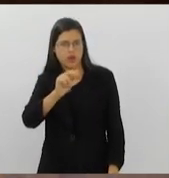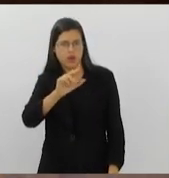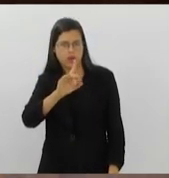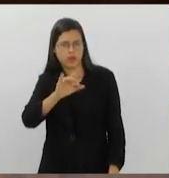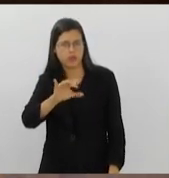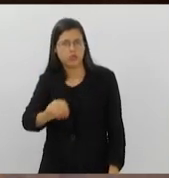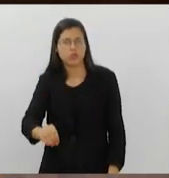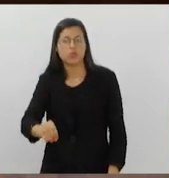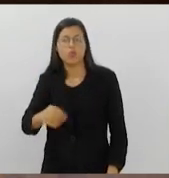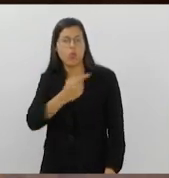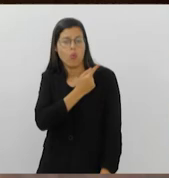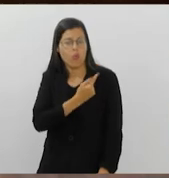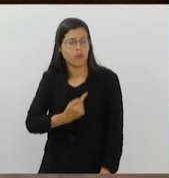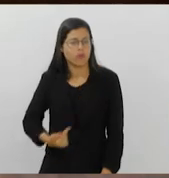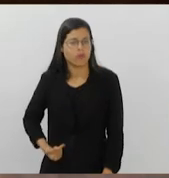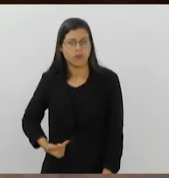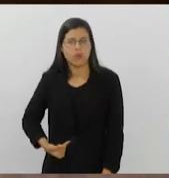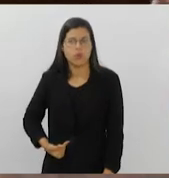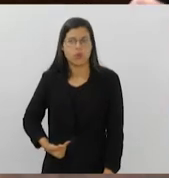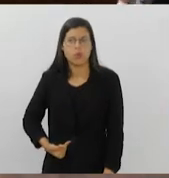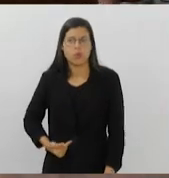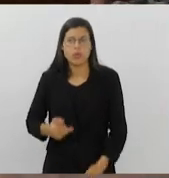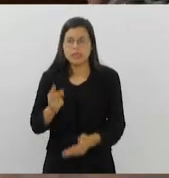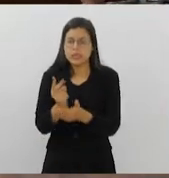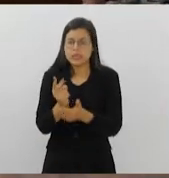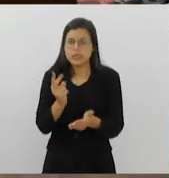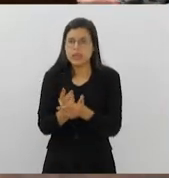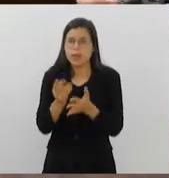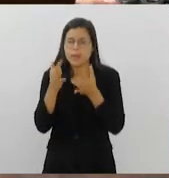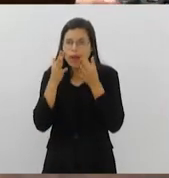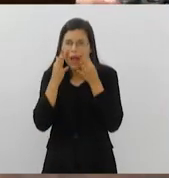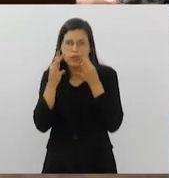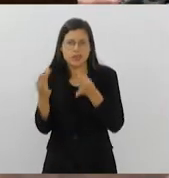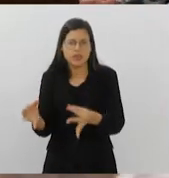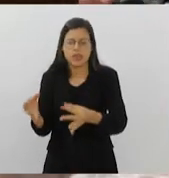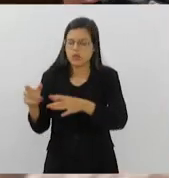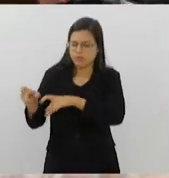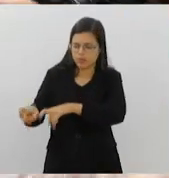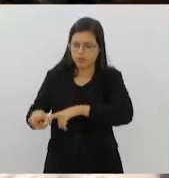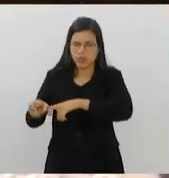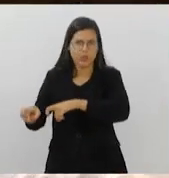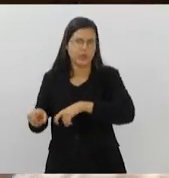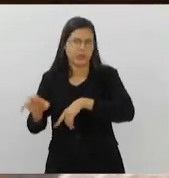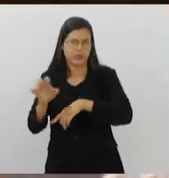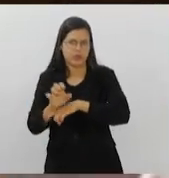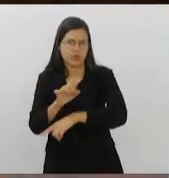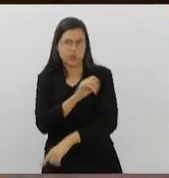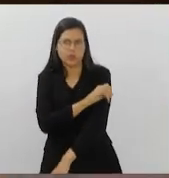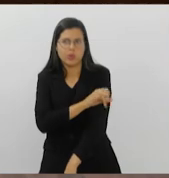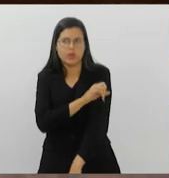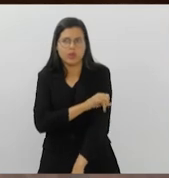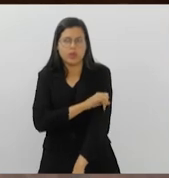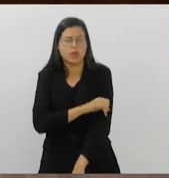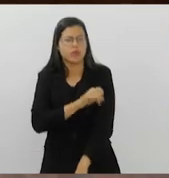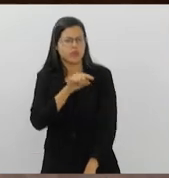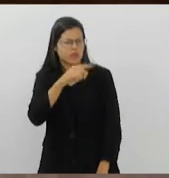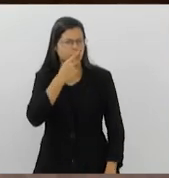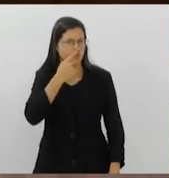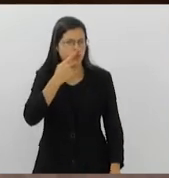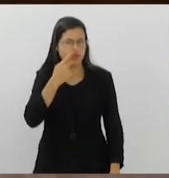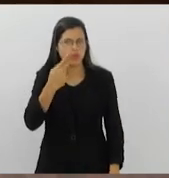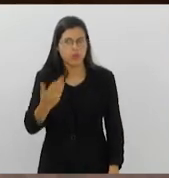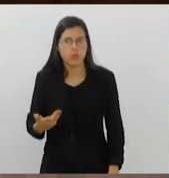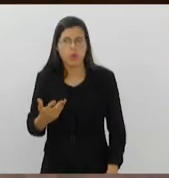um governador que nunca deixou de enxergar o interior do Estado do Rio de Janeiro. E como o senhor bem falou, ver